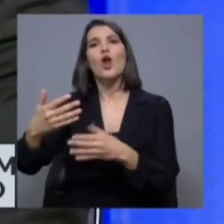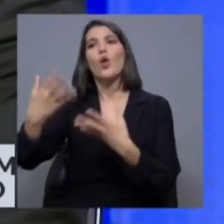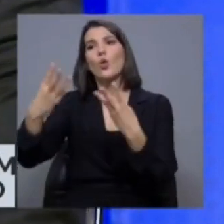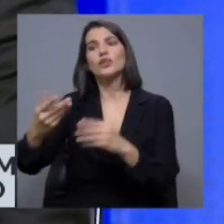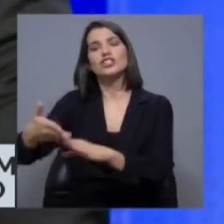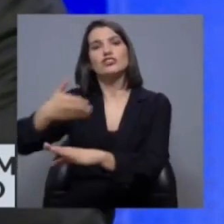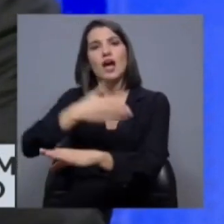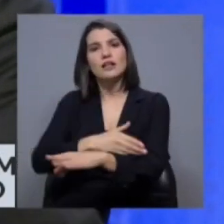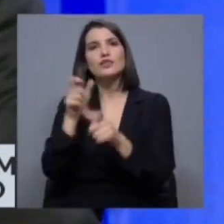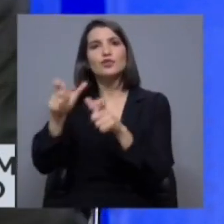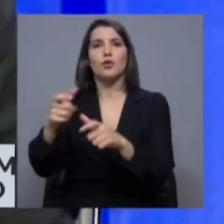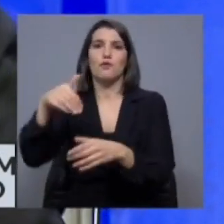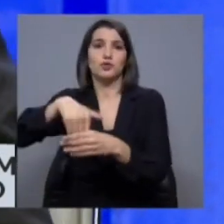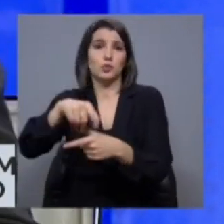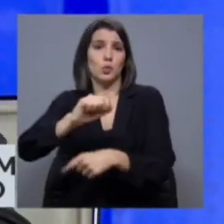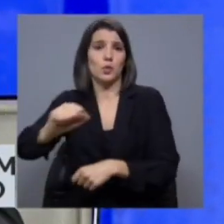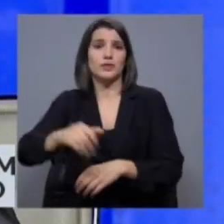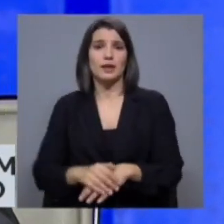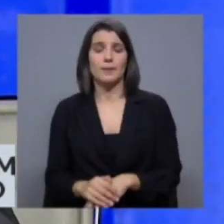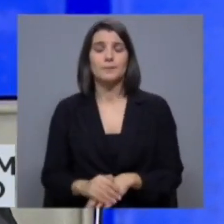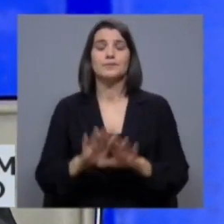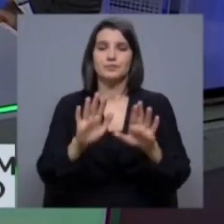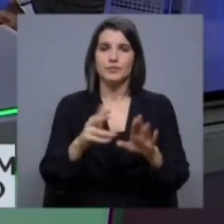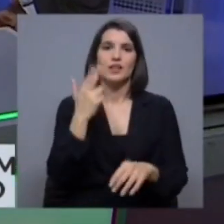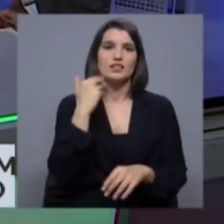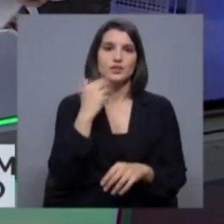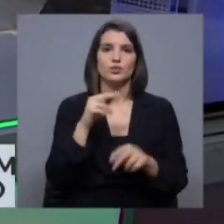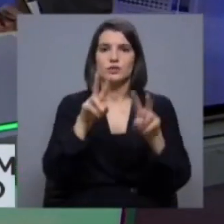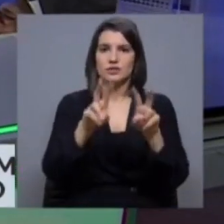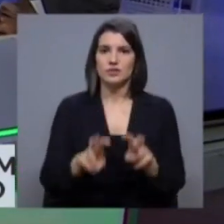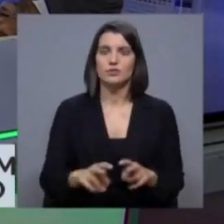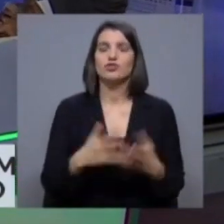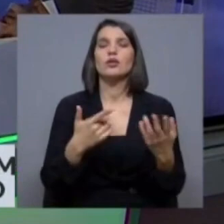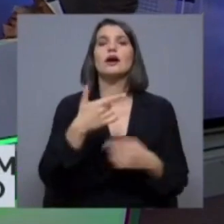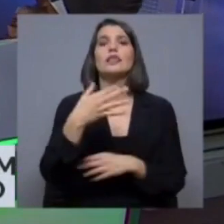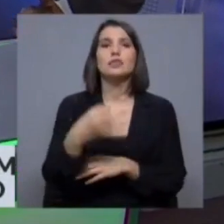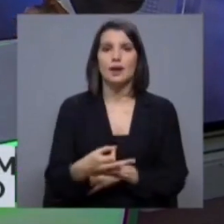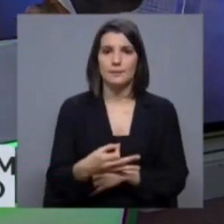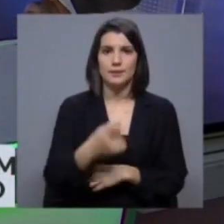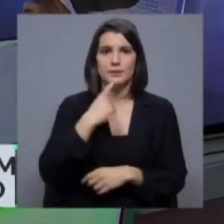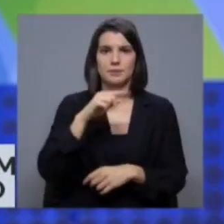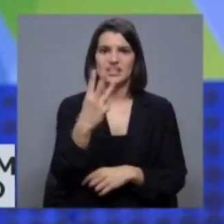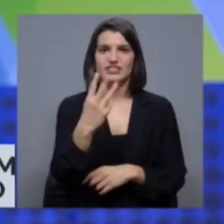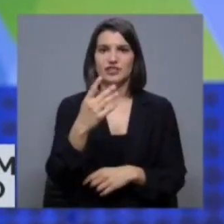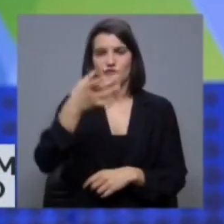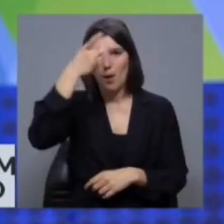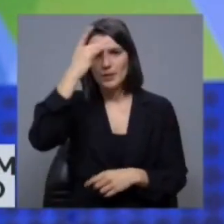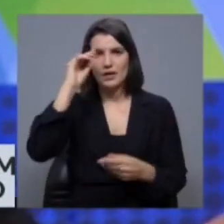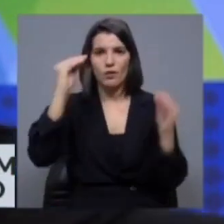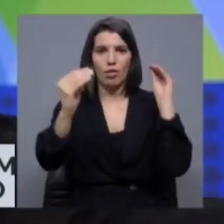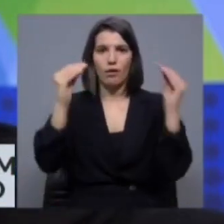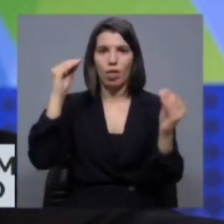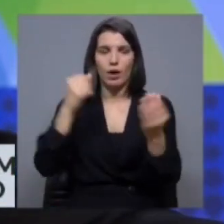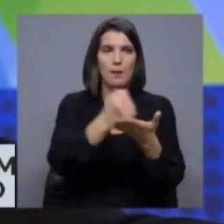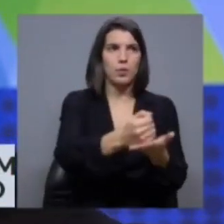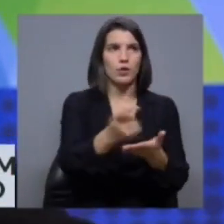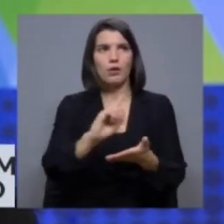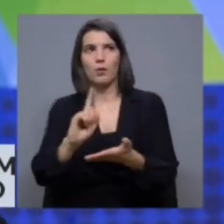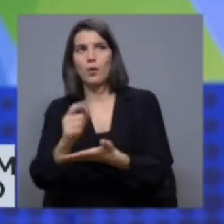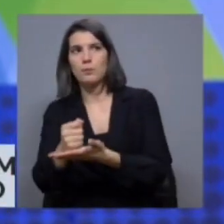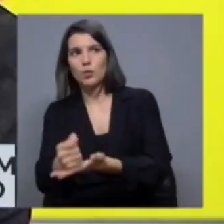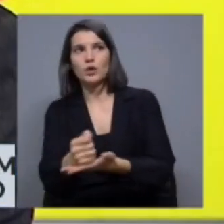atribuídas futebol regras aqui vários vários assuntos a questão da tá a três vezes a mudar de opinião primeira foi a visão